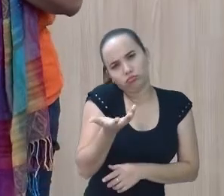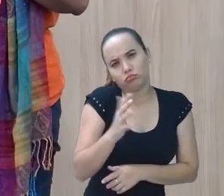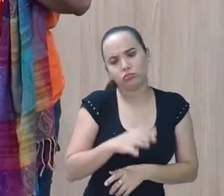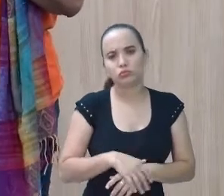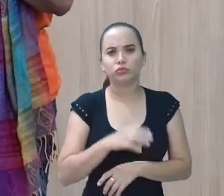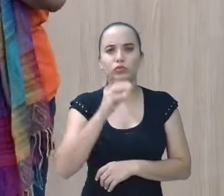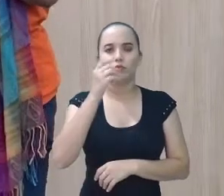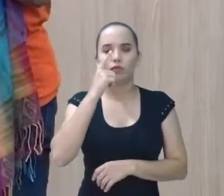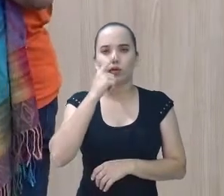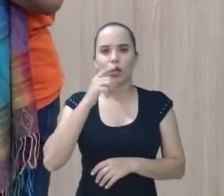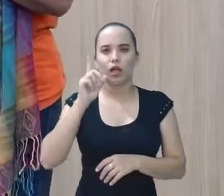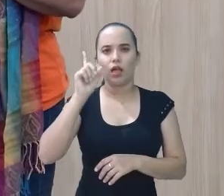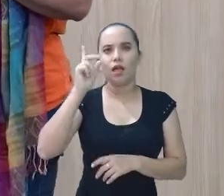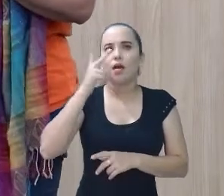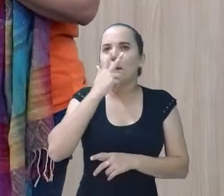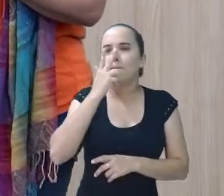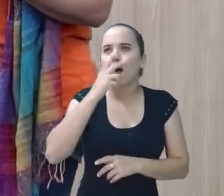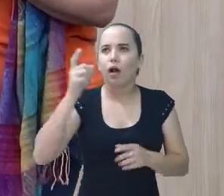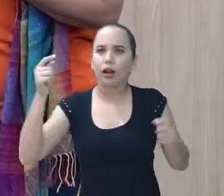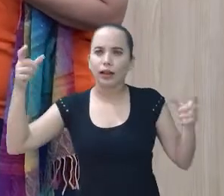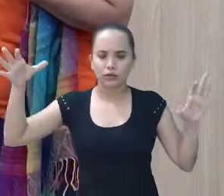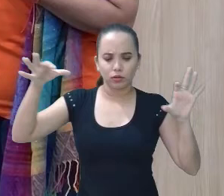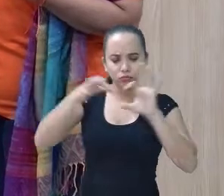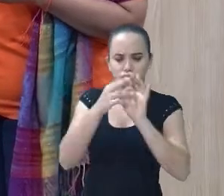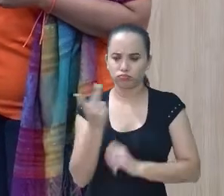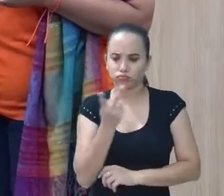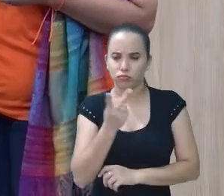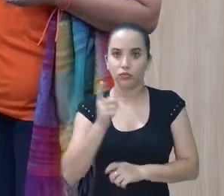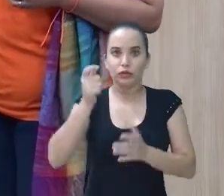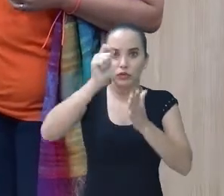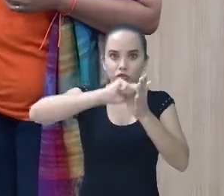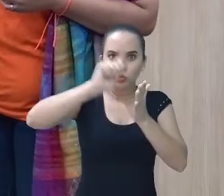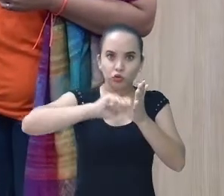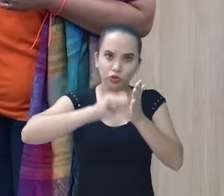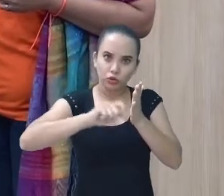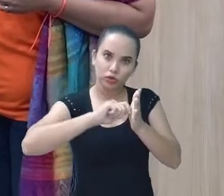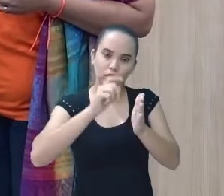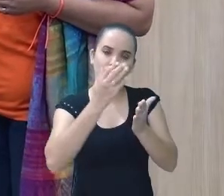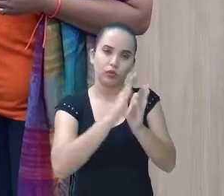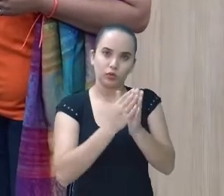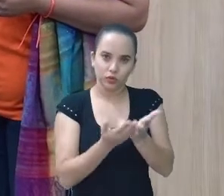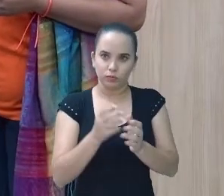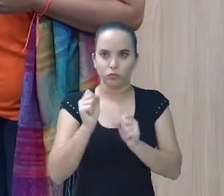acha que tenha algo parecido, tá? E escreva sobre elas no seu caderno.